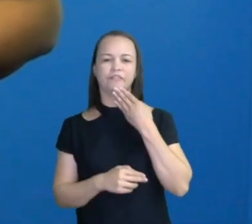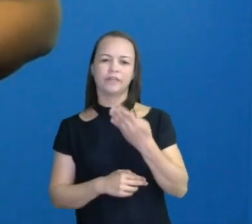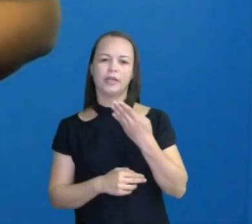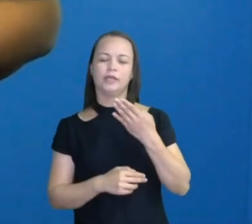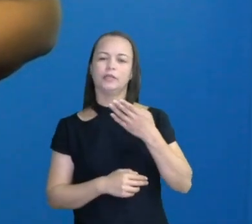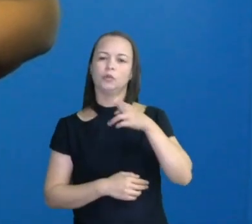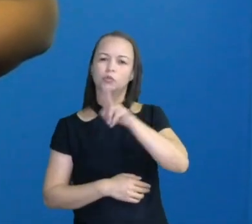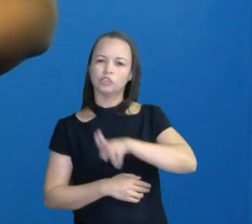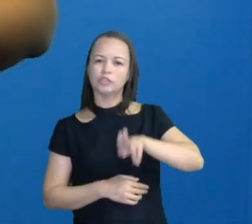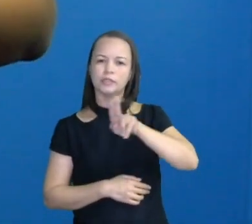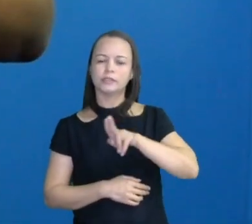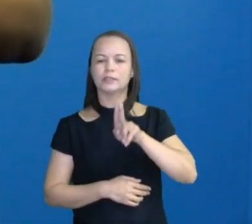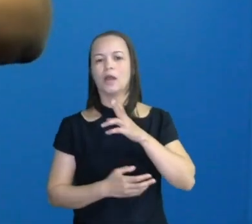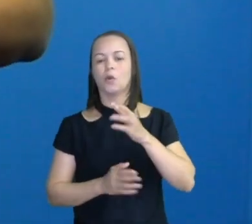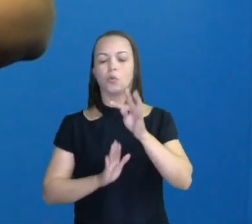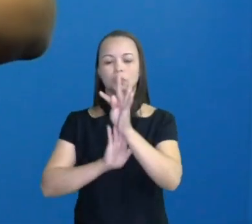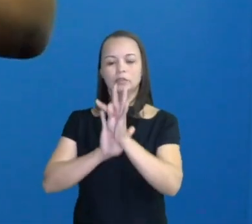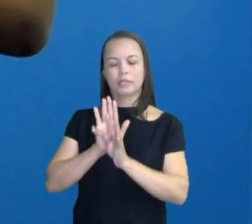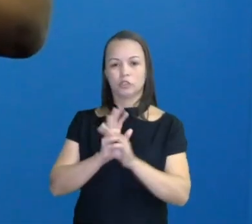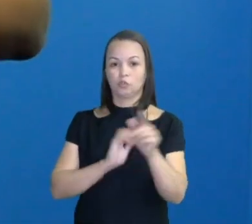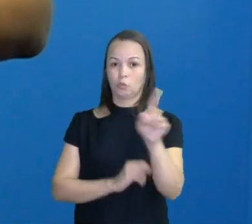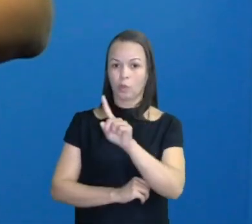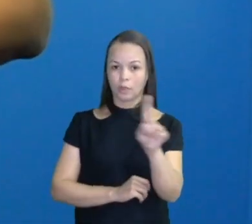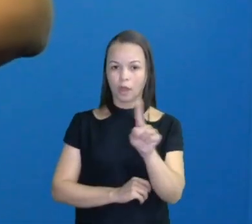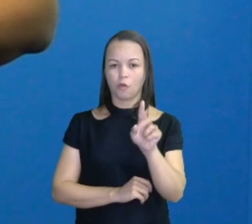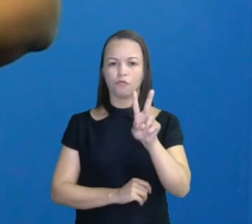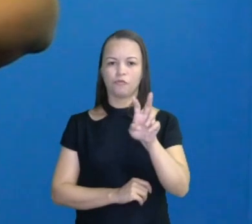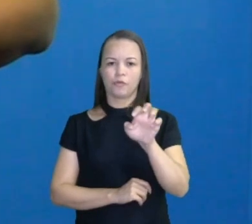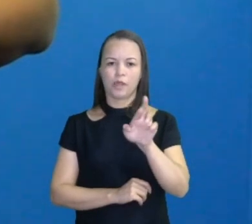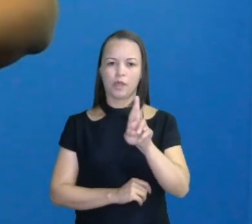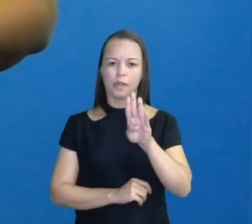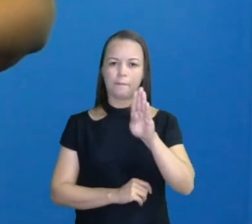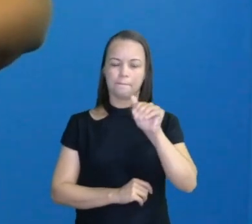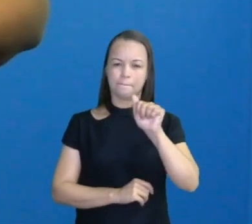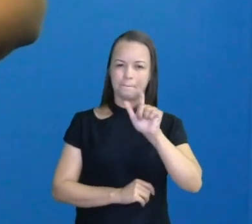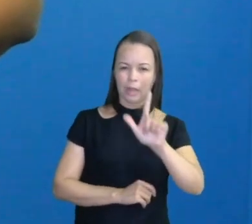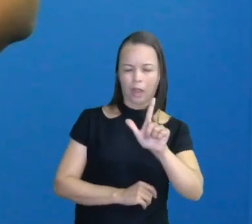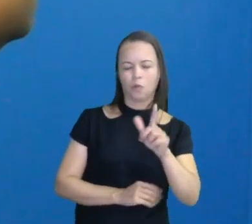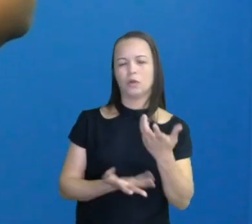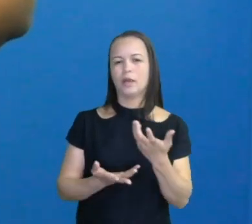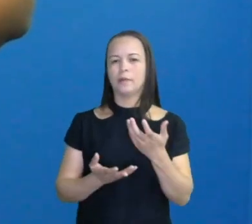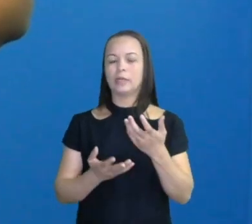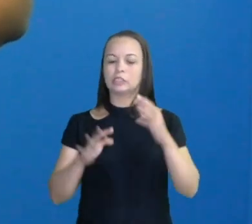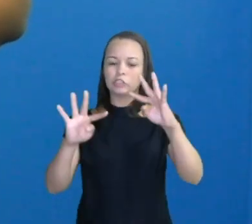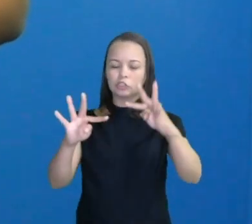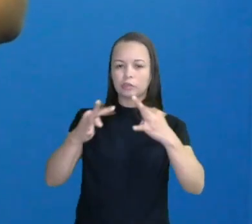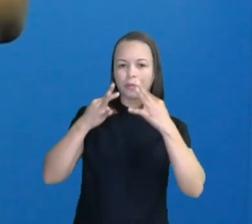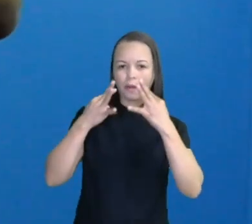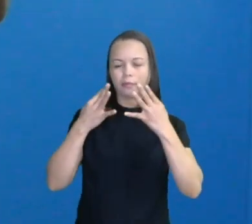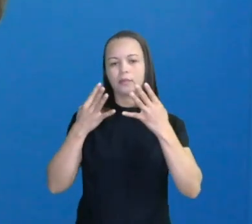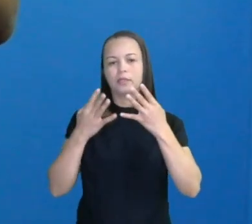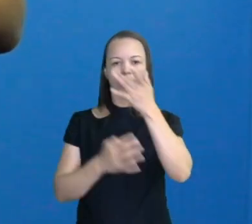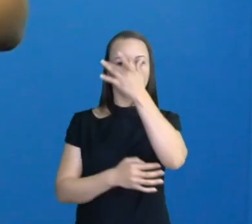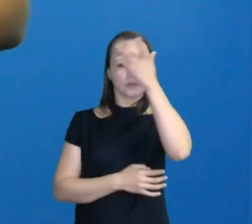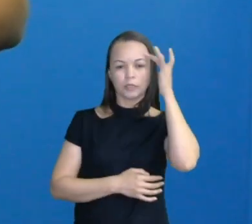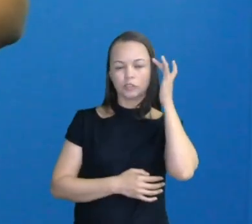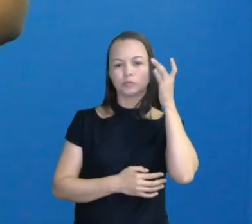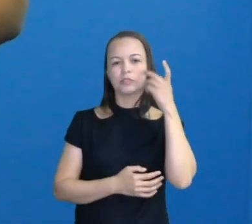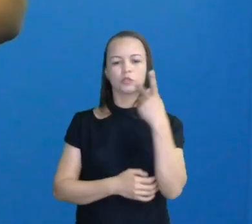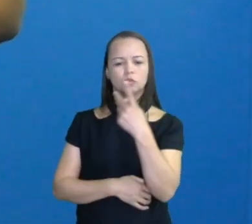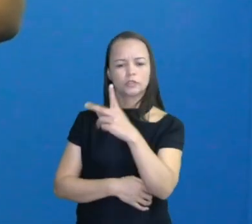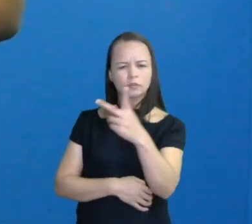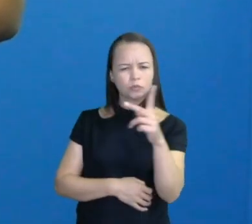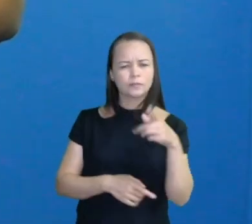texto não verbal, porque ele é uma forma rápida e clara de chamar a sua atenção, assim como